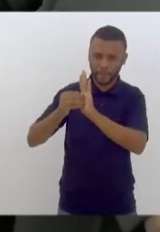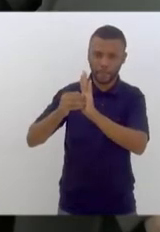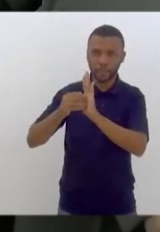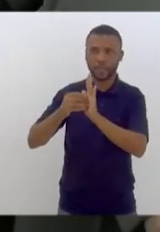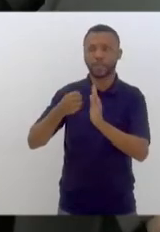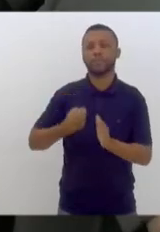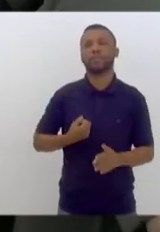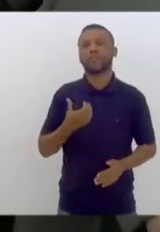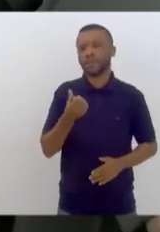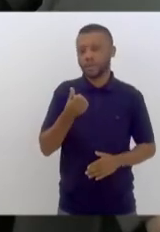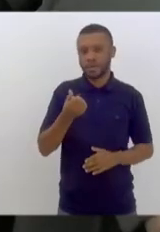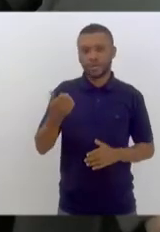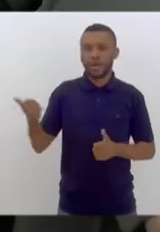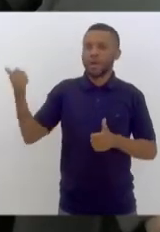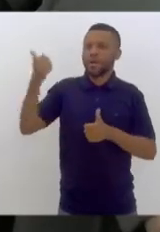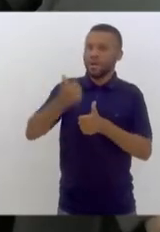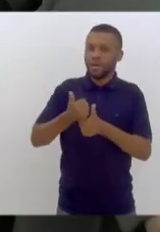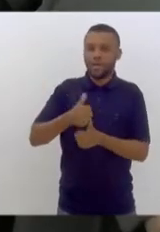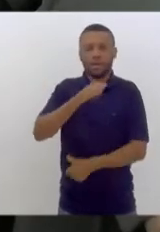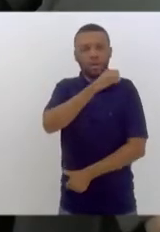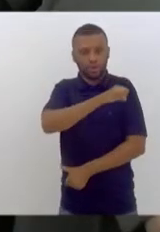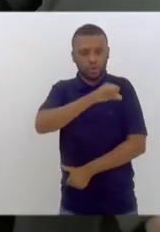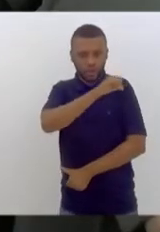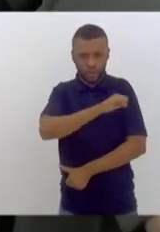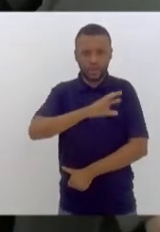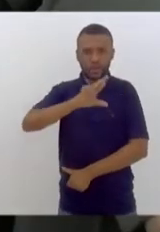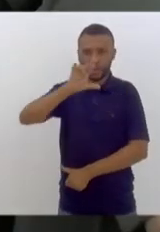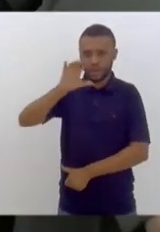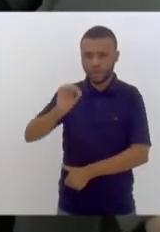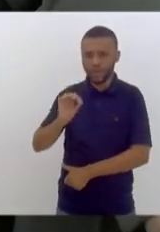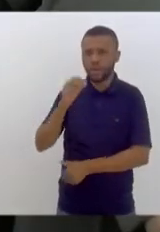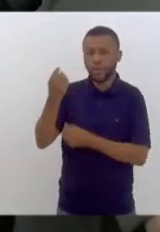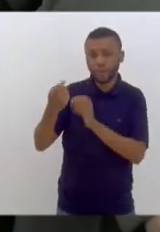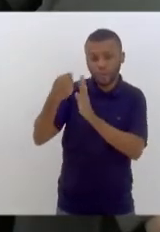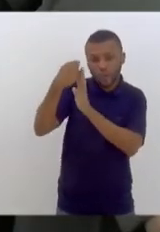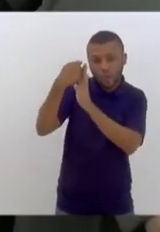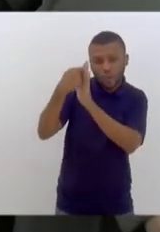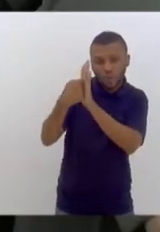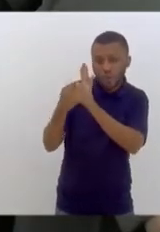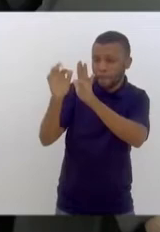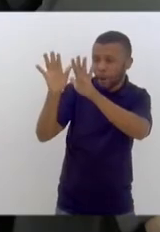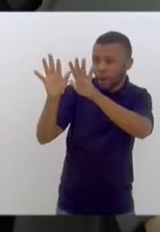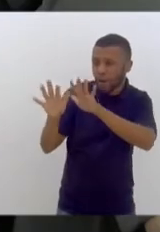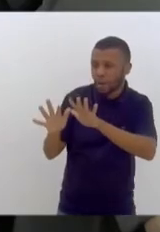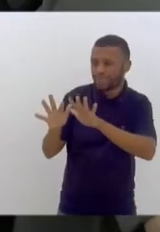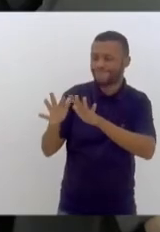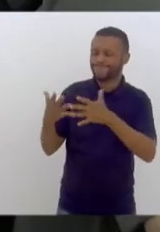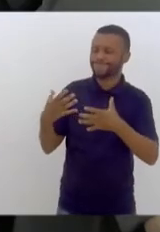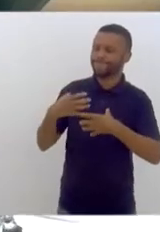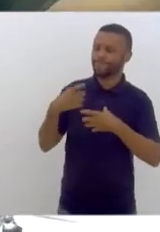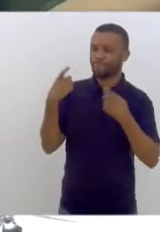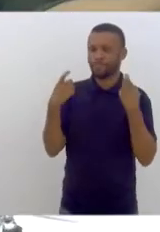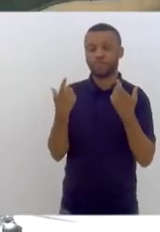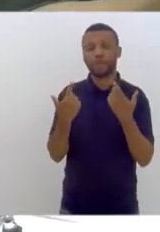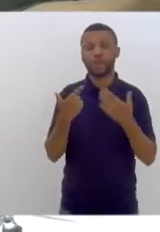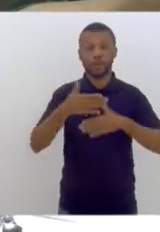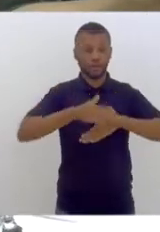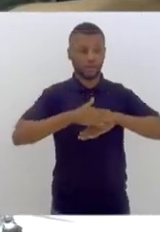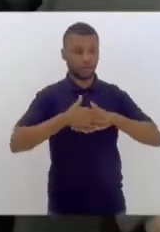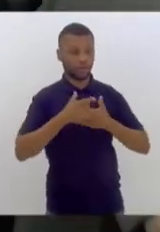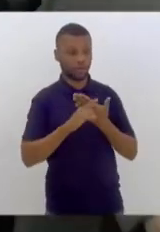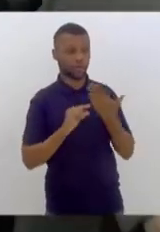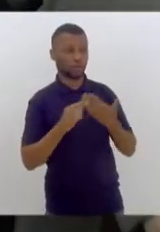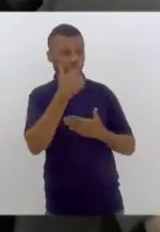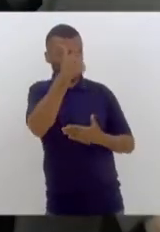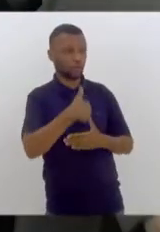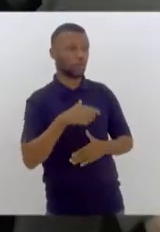Rio. Porque essa emenda, da maneira como ela foi redigida, me deixou bastante preocupada. O autor sou eu. Me